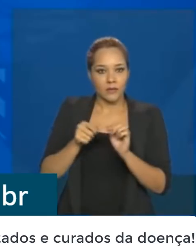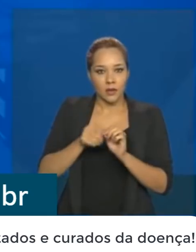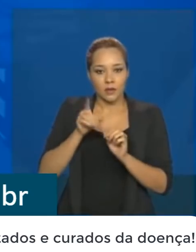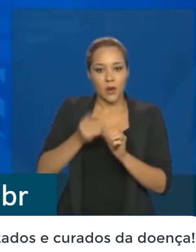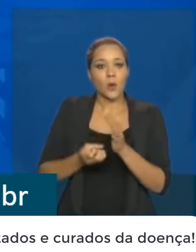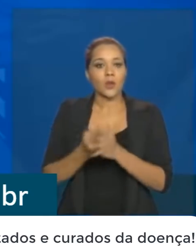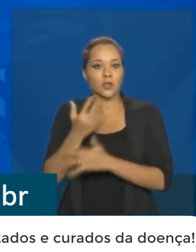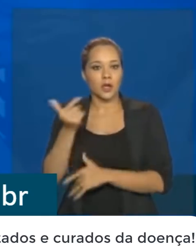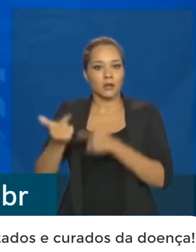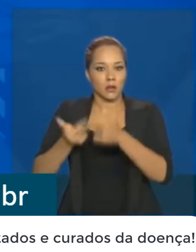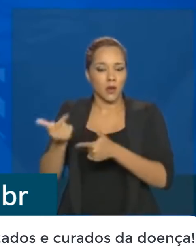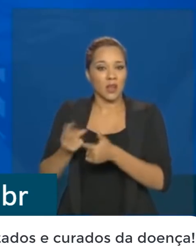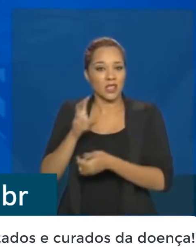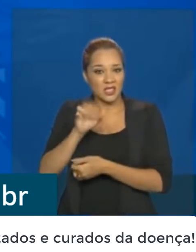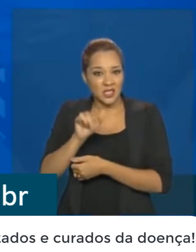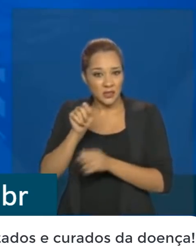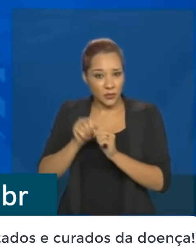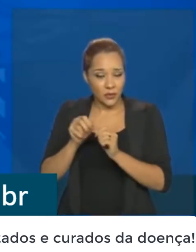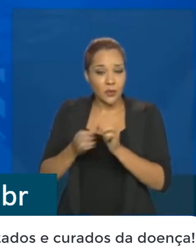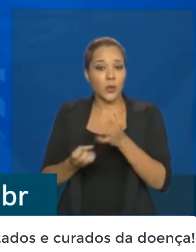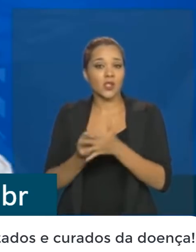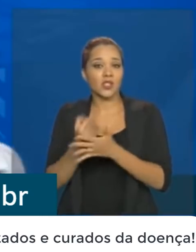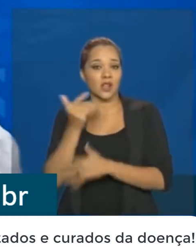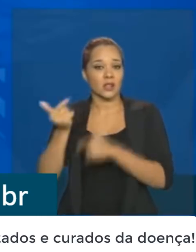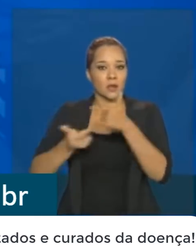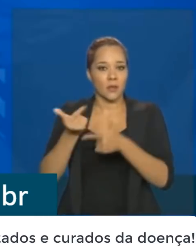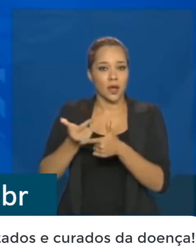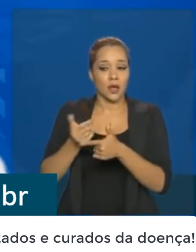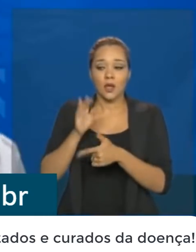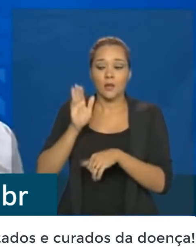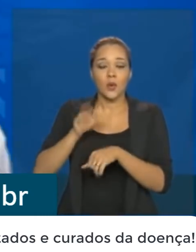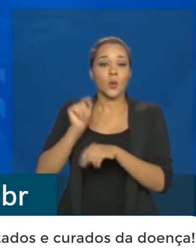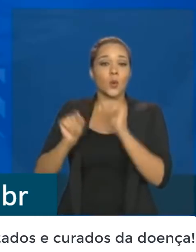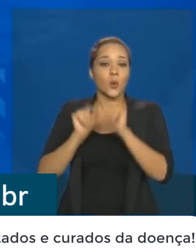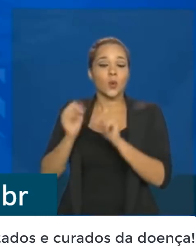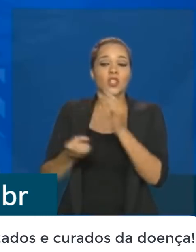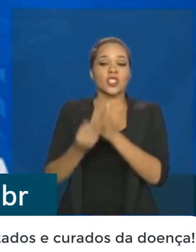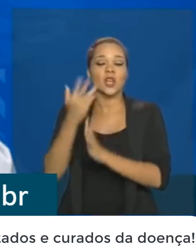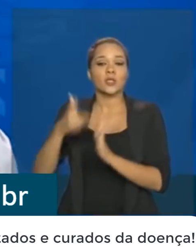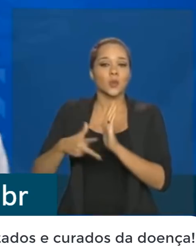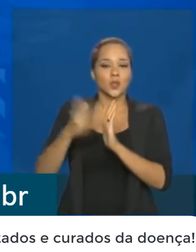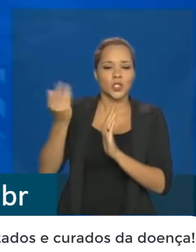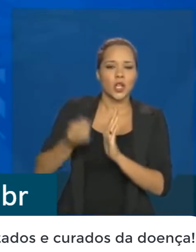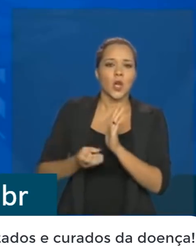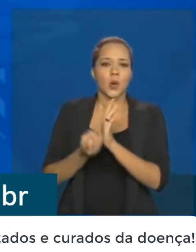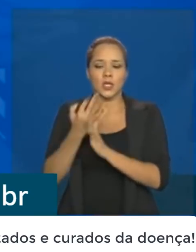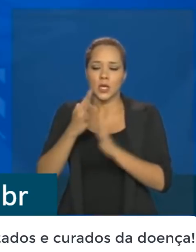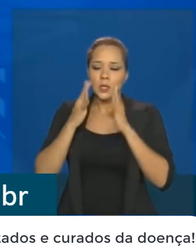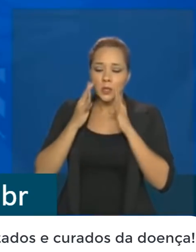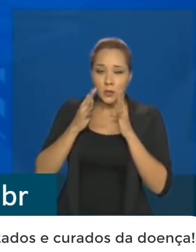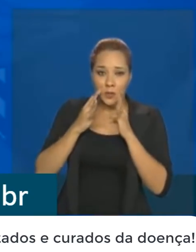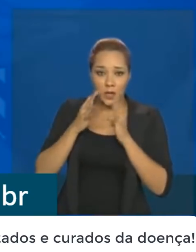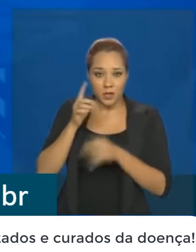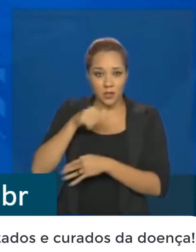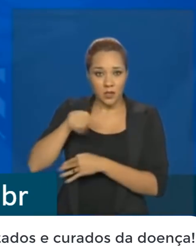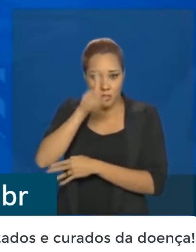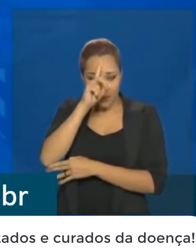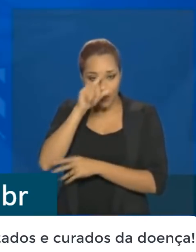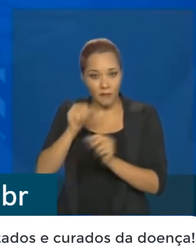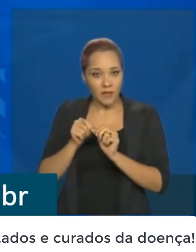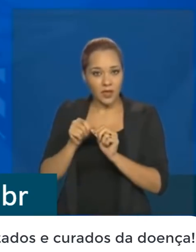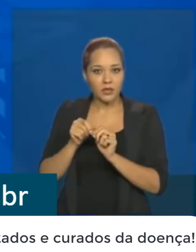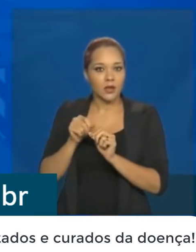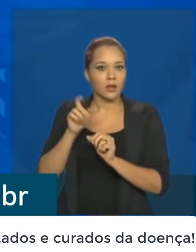serviço. Porque se fosse pela produção, por aquilo que eles realizaram, pelo número de cirurgias, pelo número de atendimentos que eles fizeram,